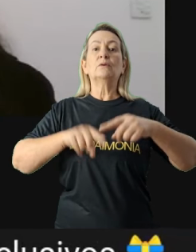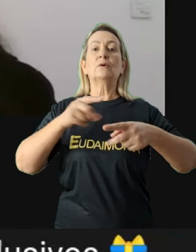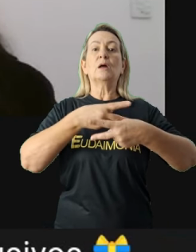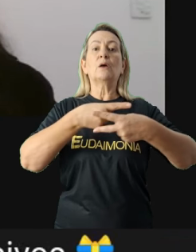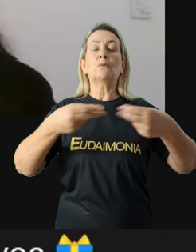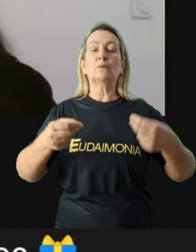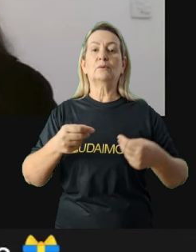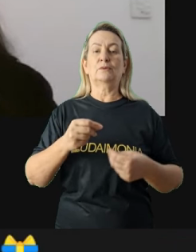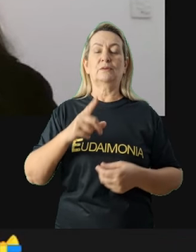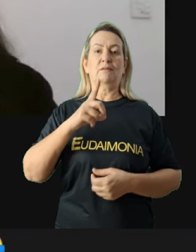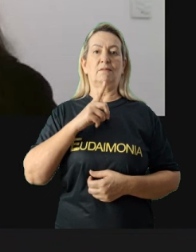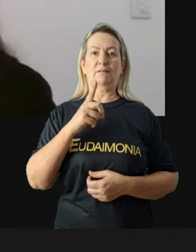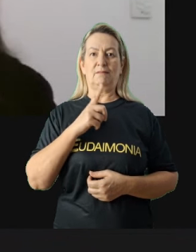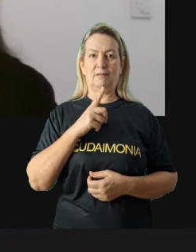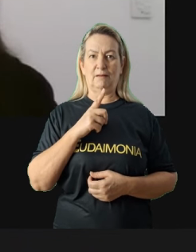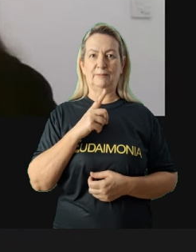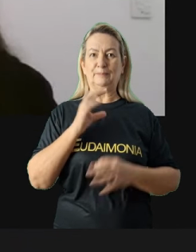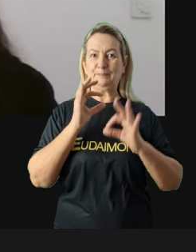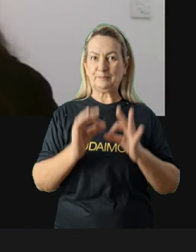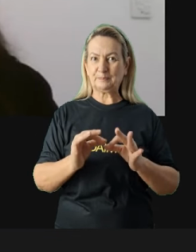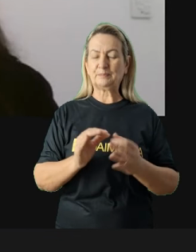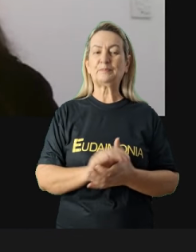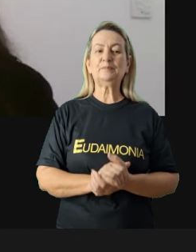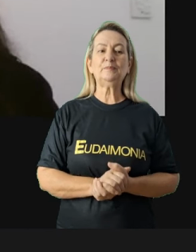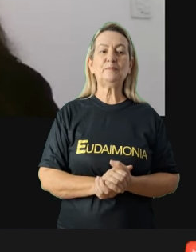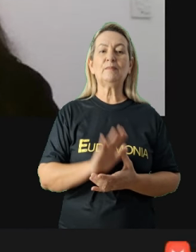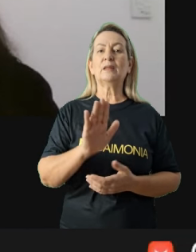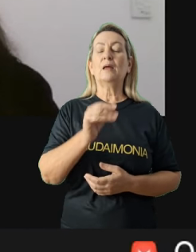Ou usando os recursos que a gente tem,